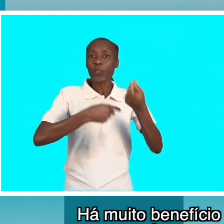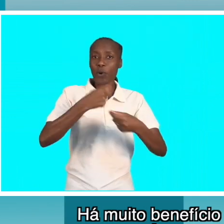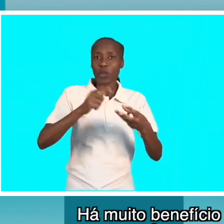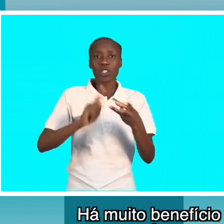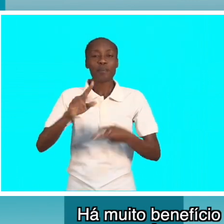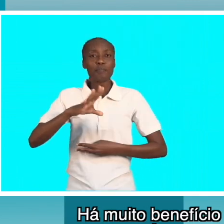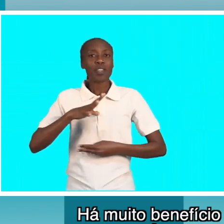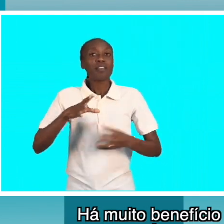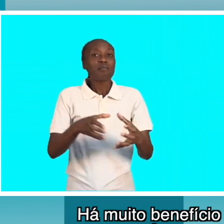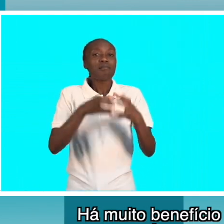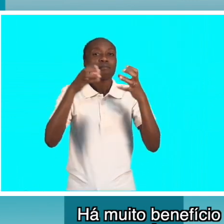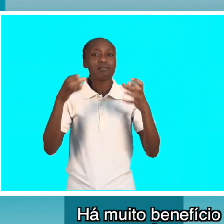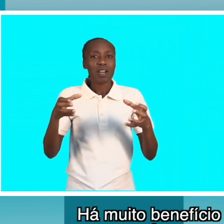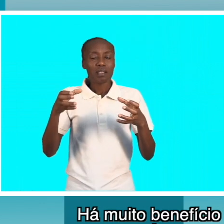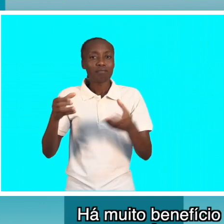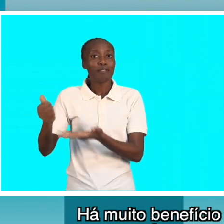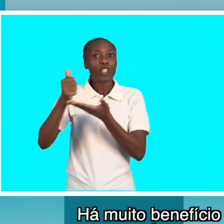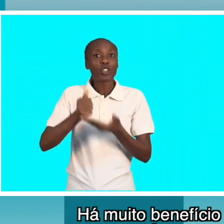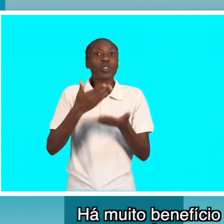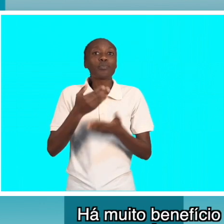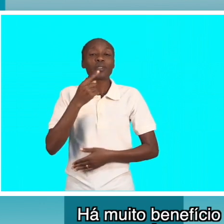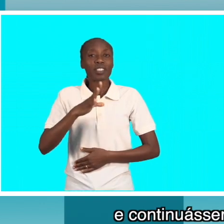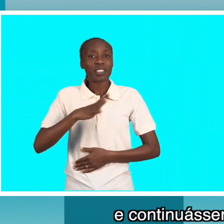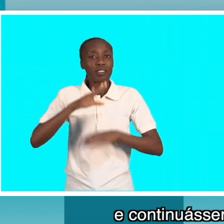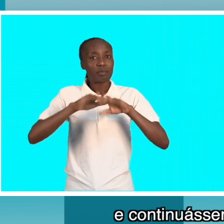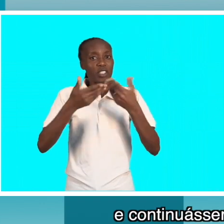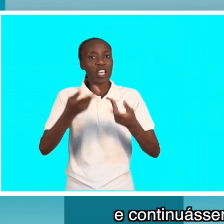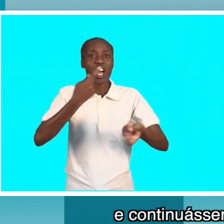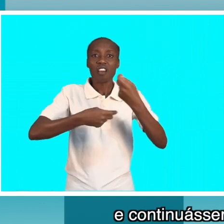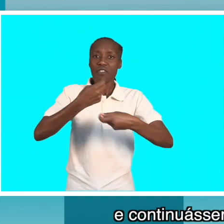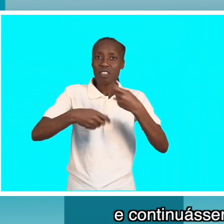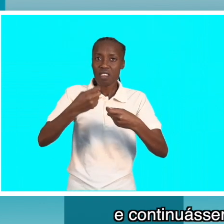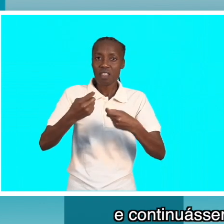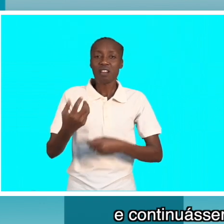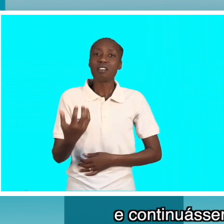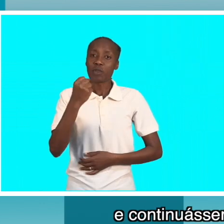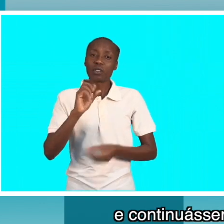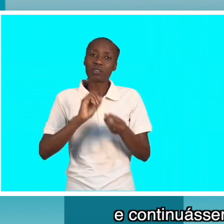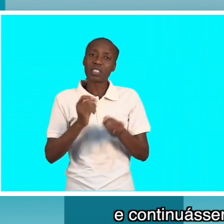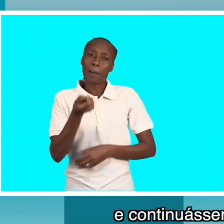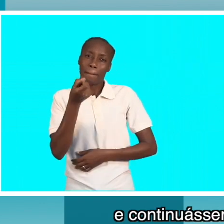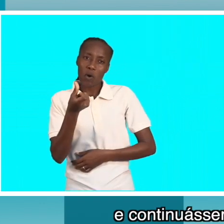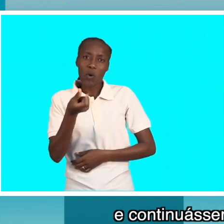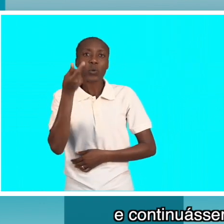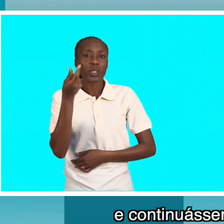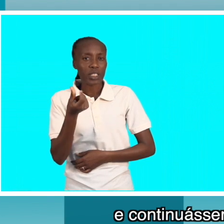queremos que a nossa equipa ganhasse e podermos continuar